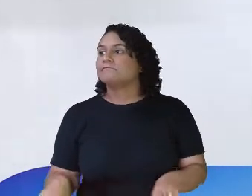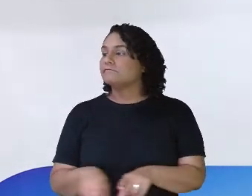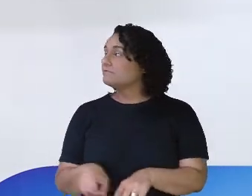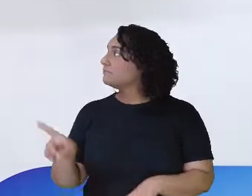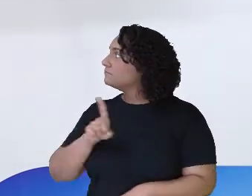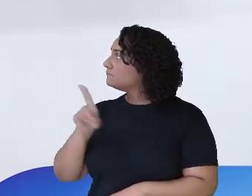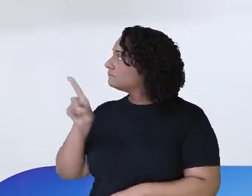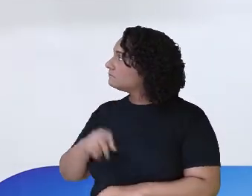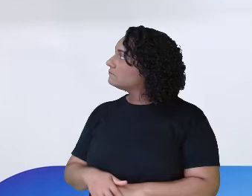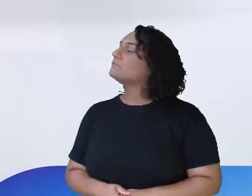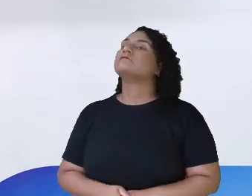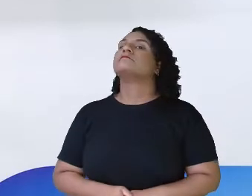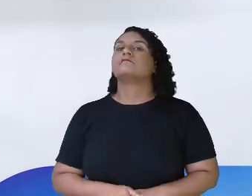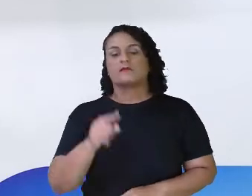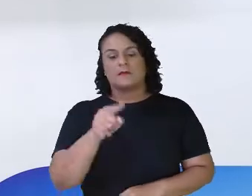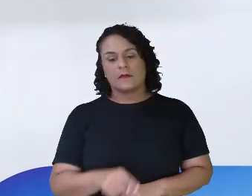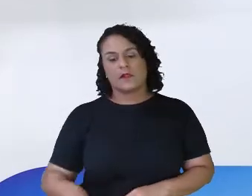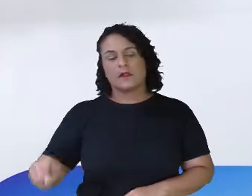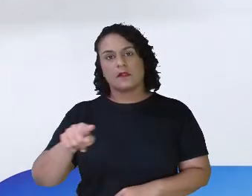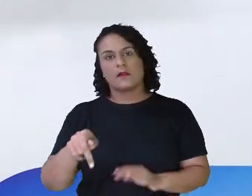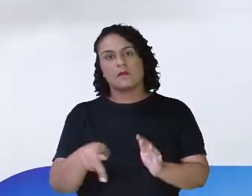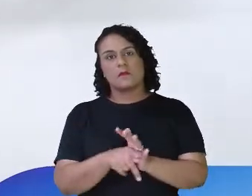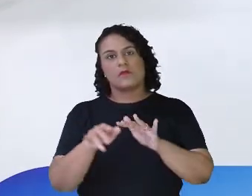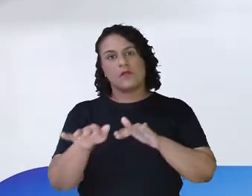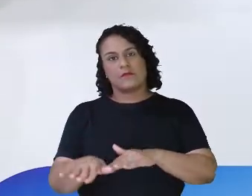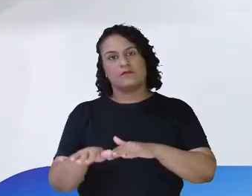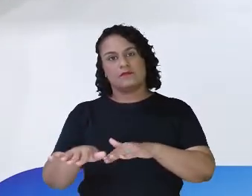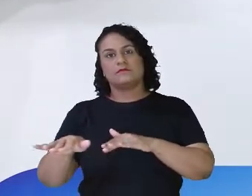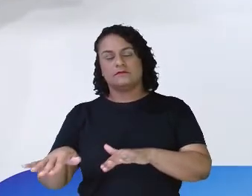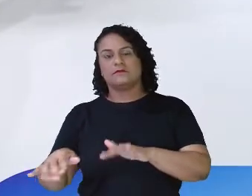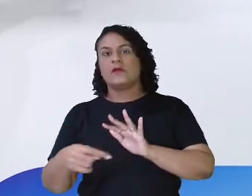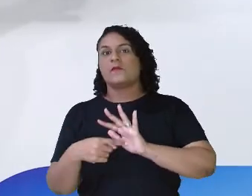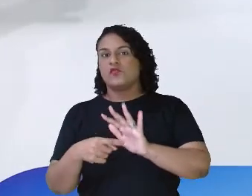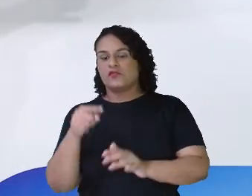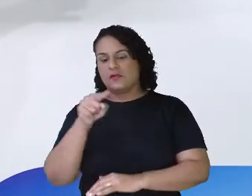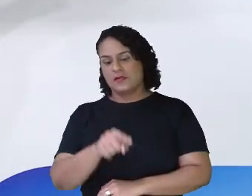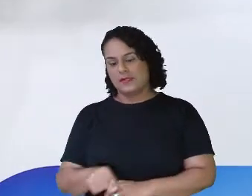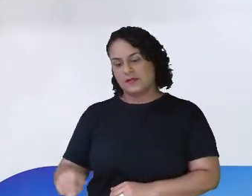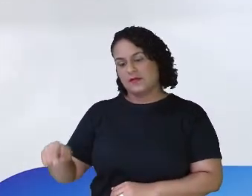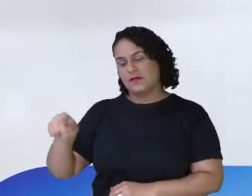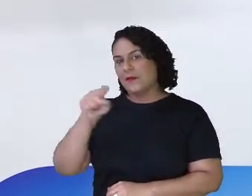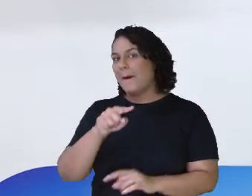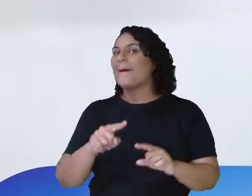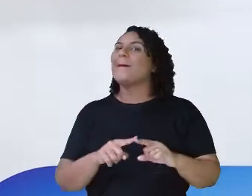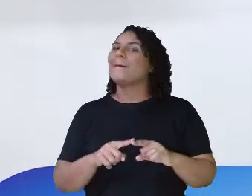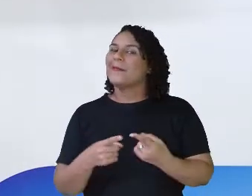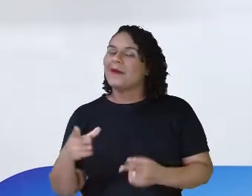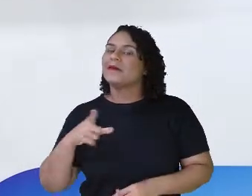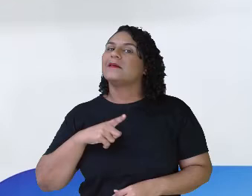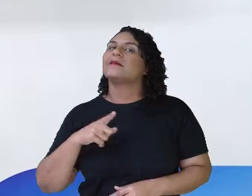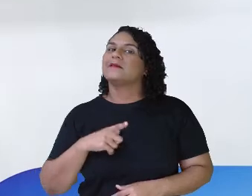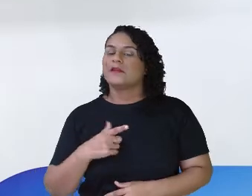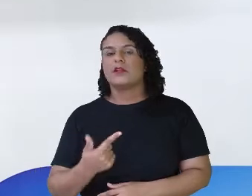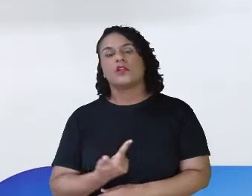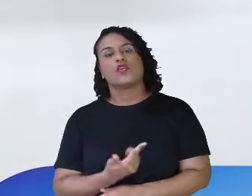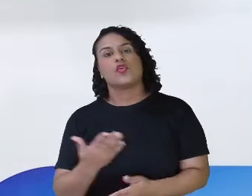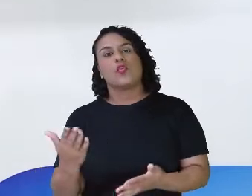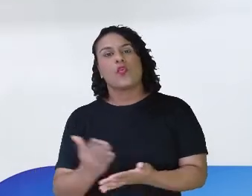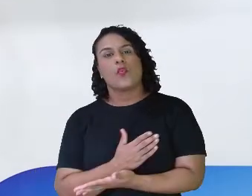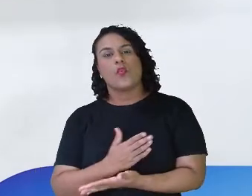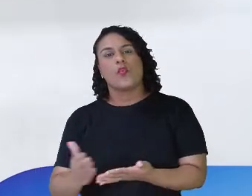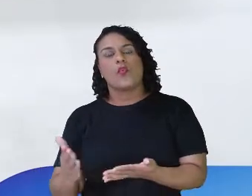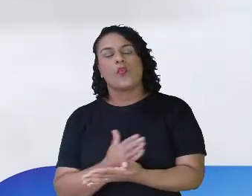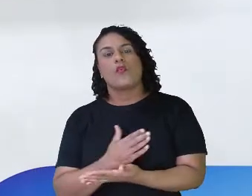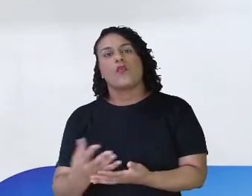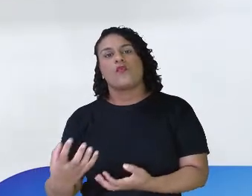de trânsito também, eu trouxe em forma de círculo, mas existem placas de trânsito